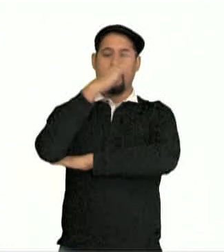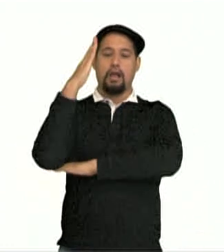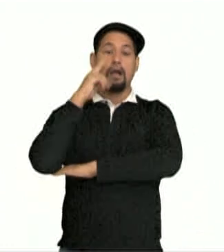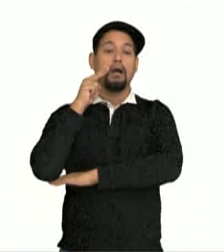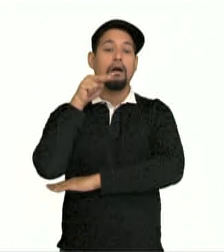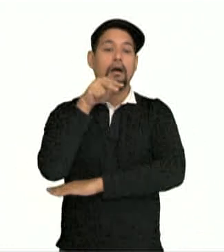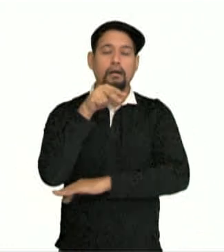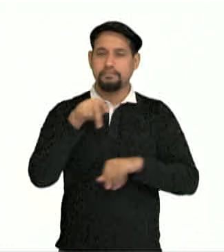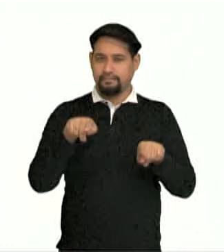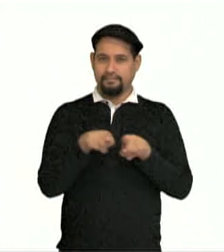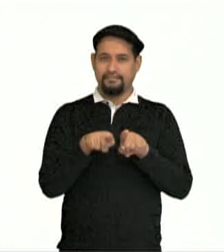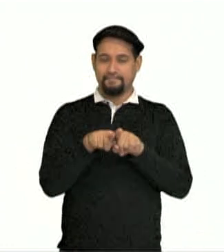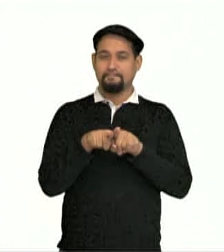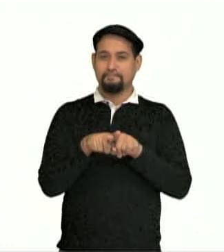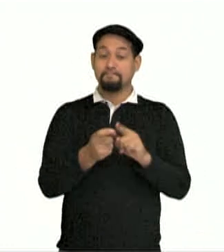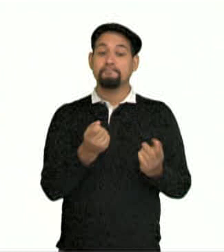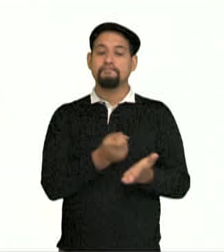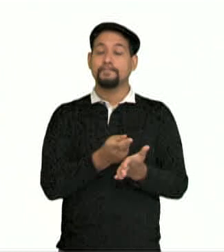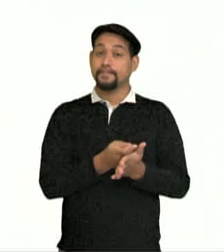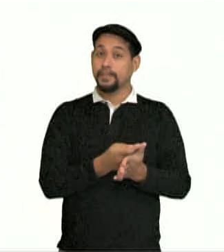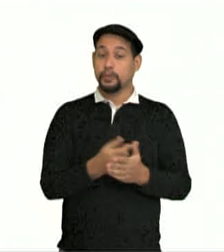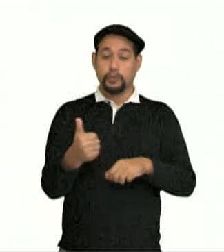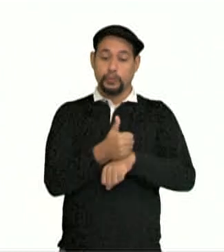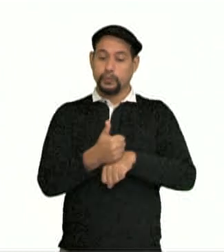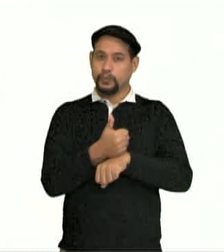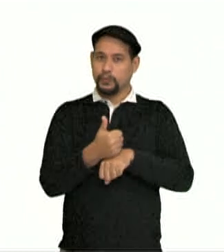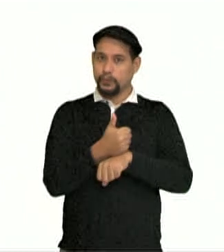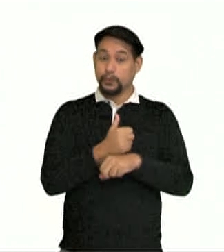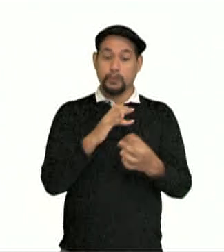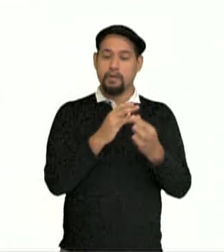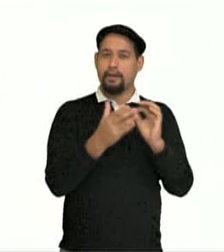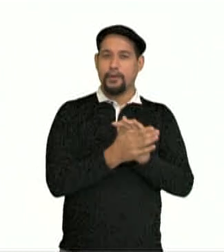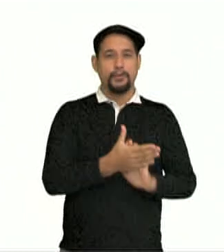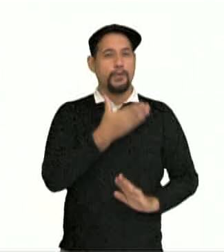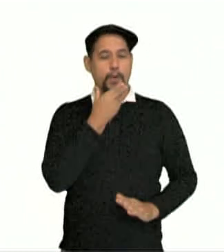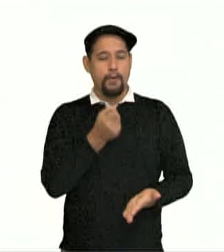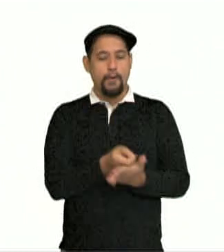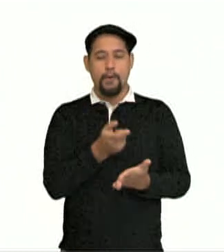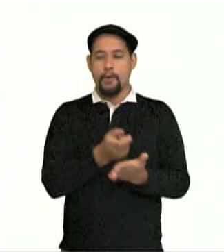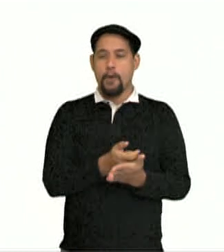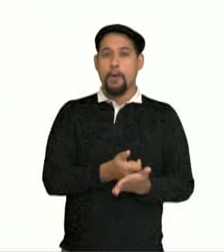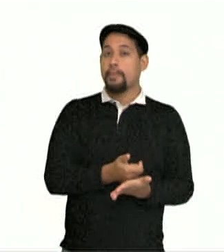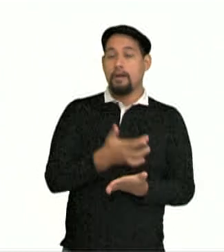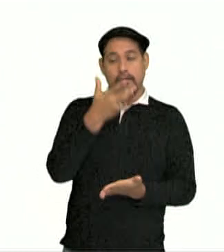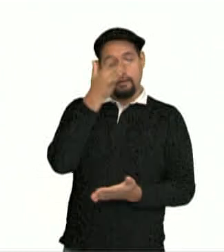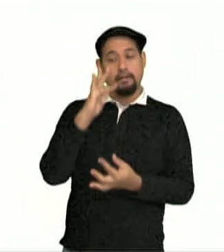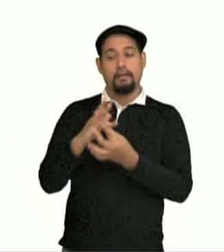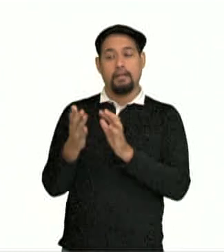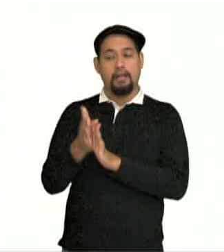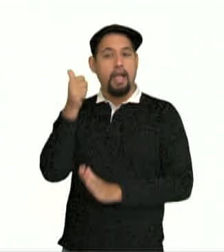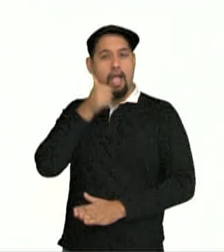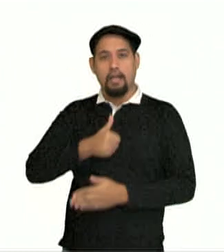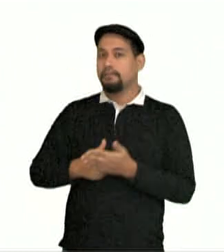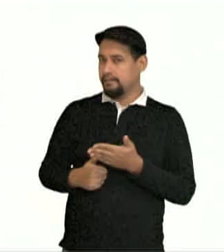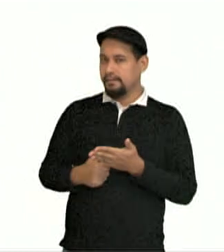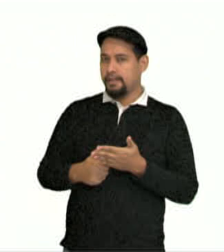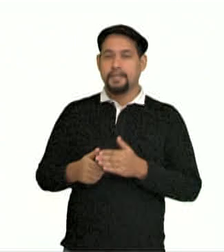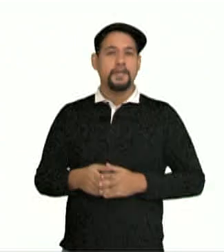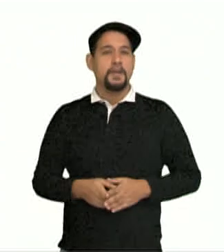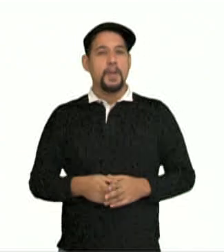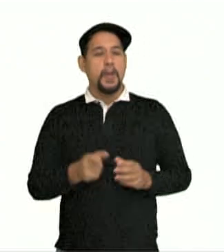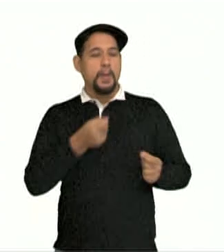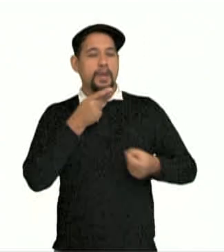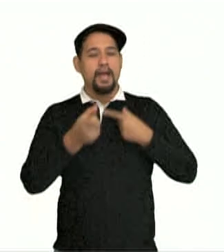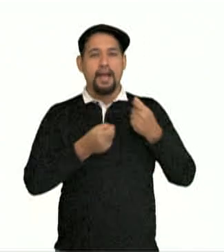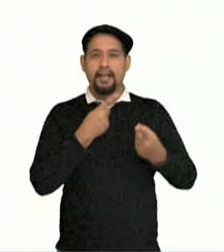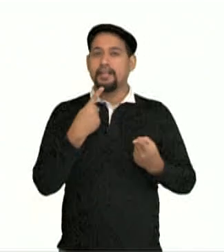uma Clear. Um cobrador, o marido, cobra publicamente a devedora, a esposa. Humorístico,